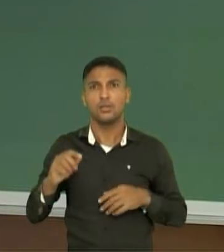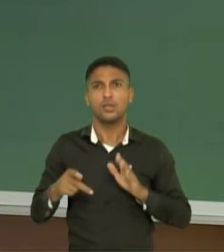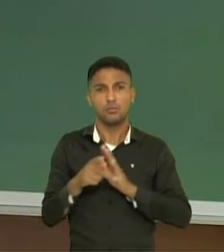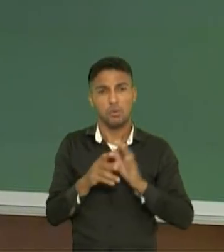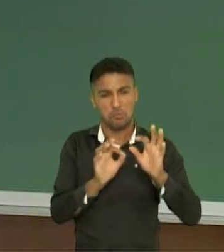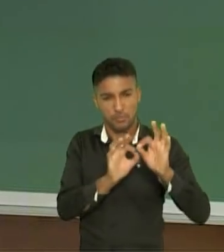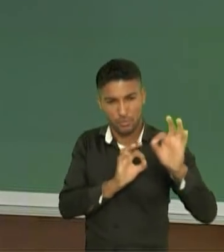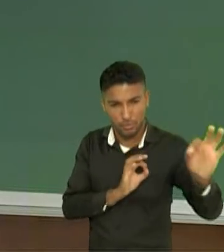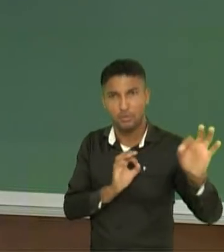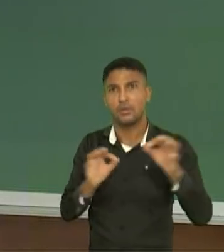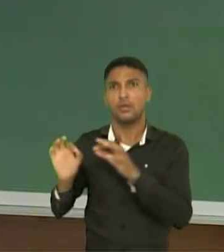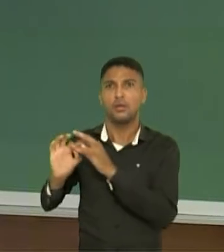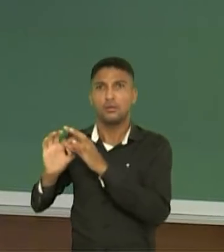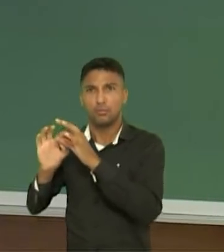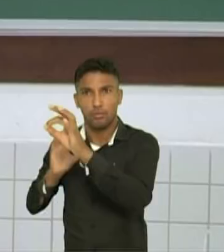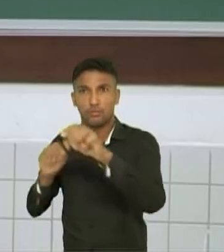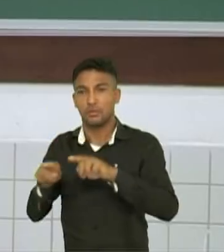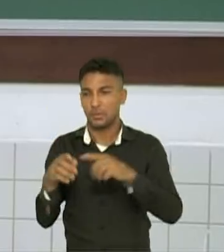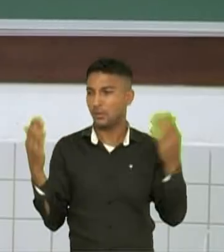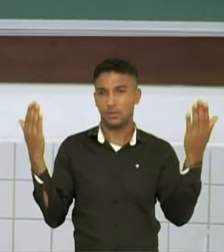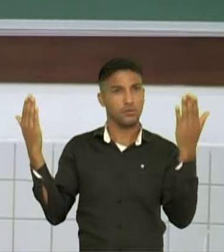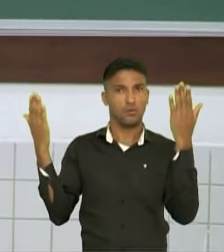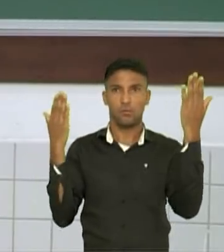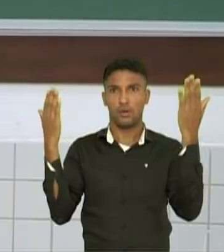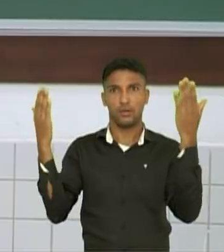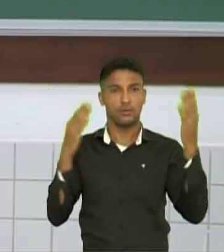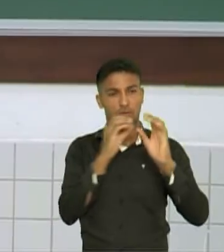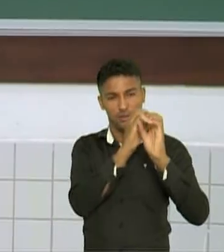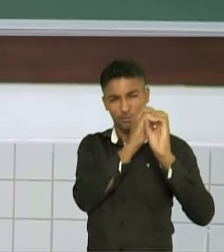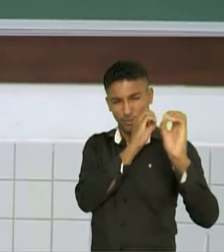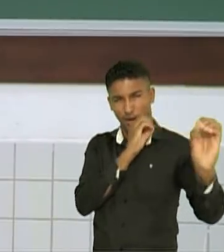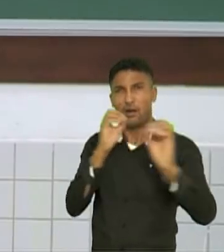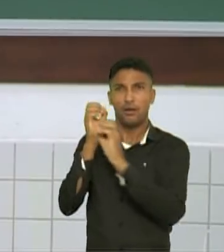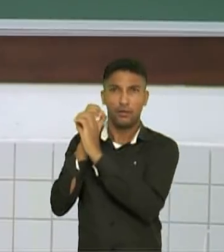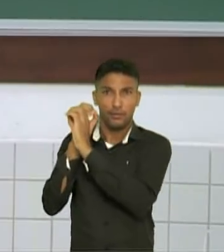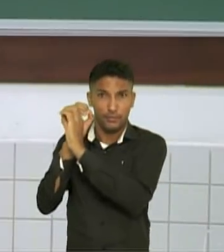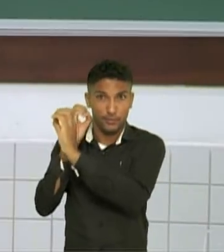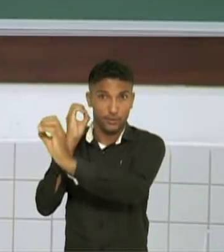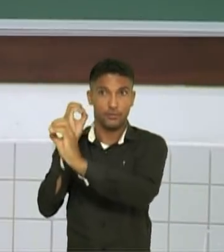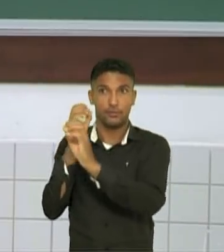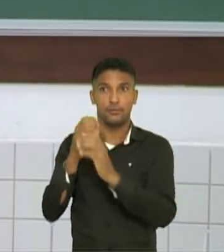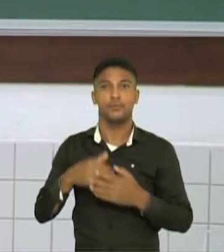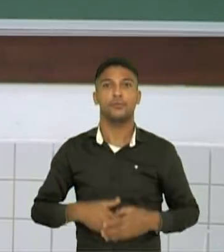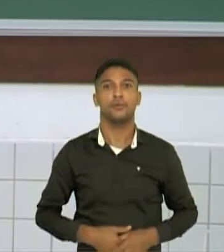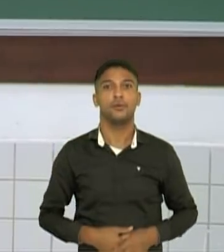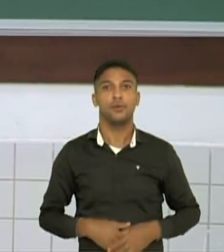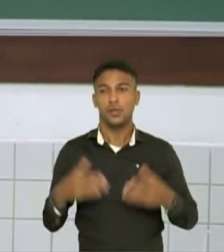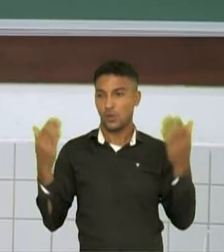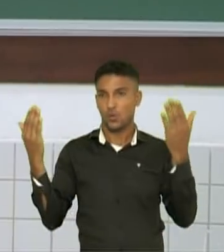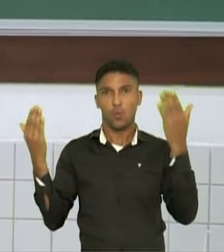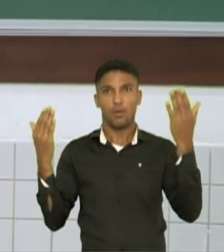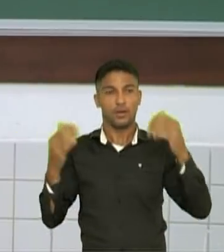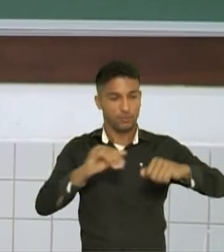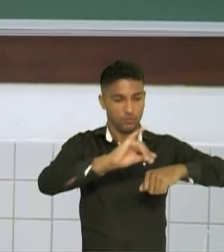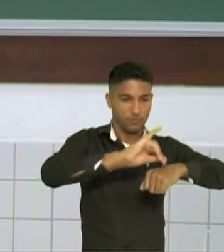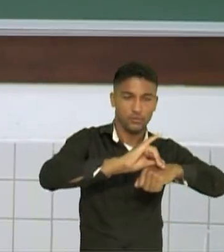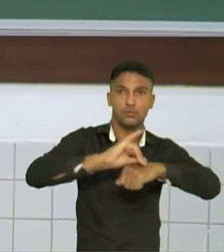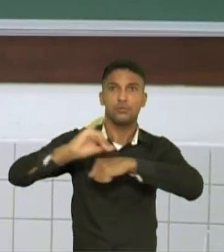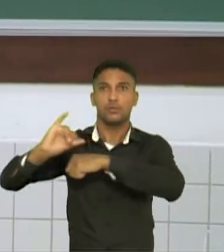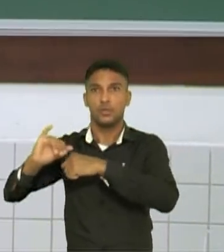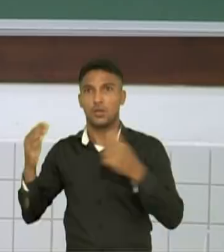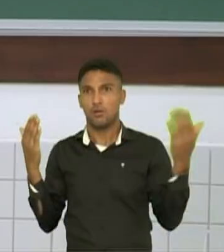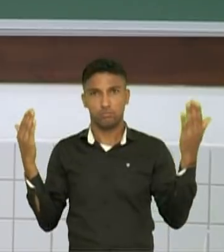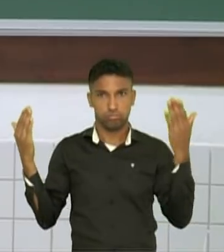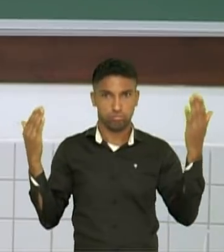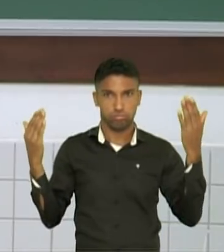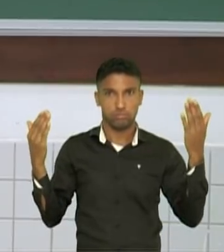seja, medir é comparar, certo? Comparar sempre com alguma coisa, um instrumento, entre